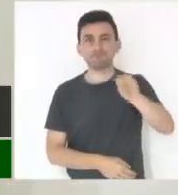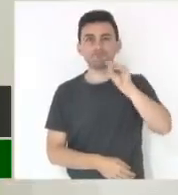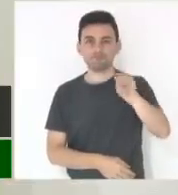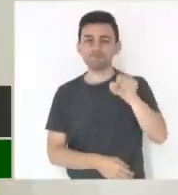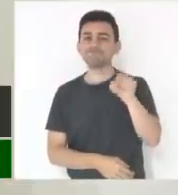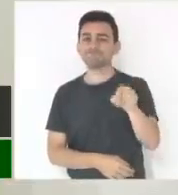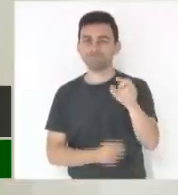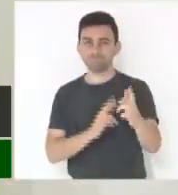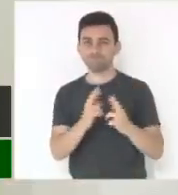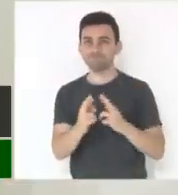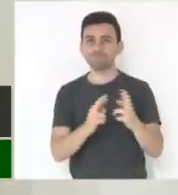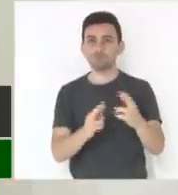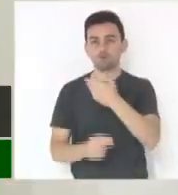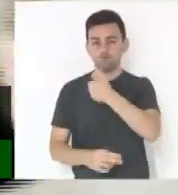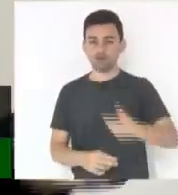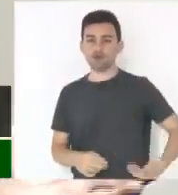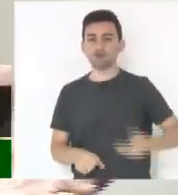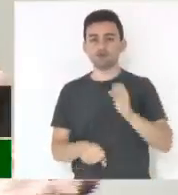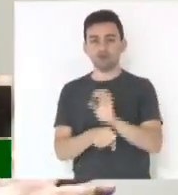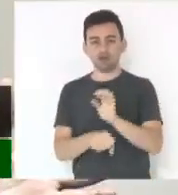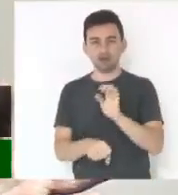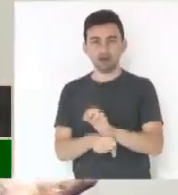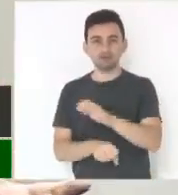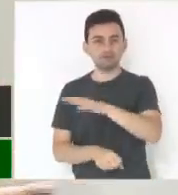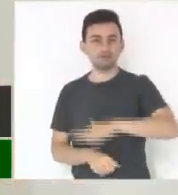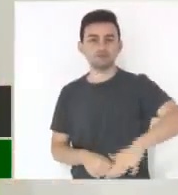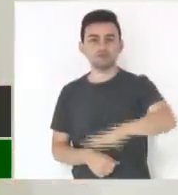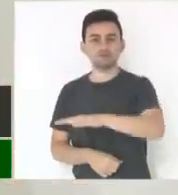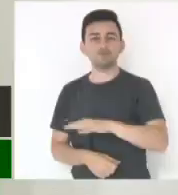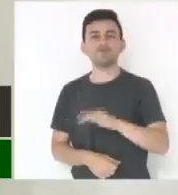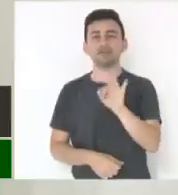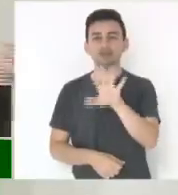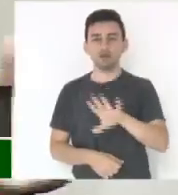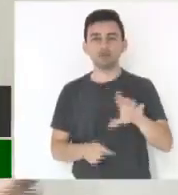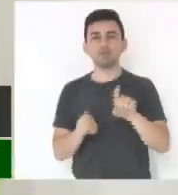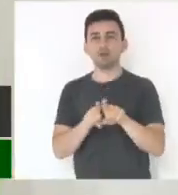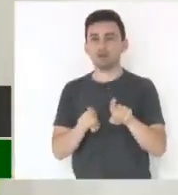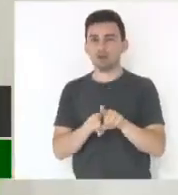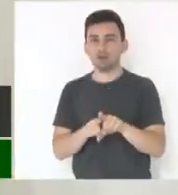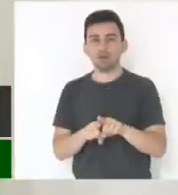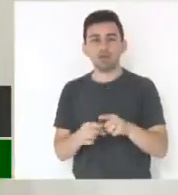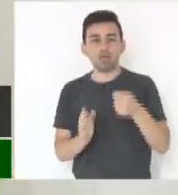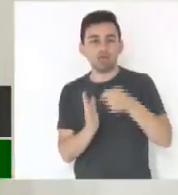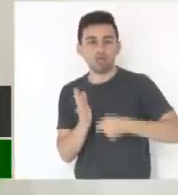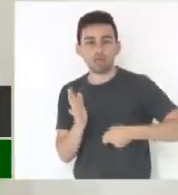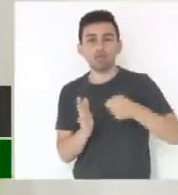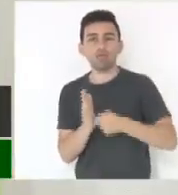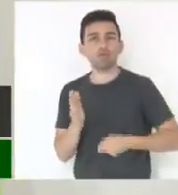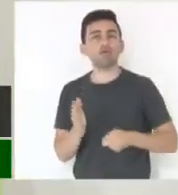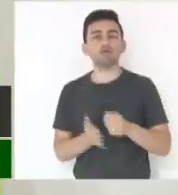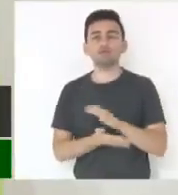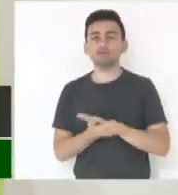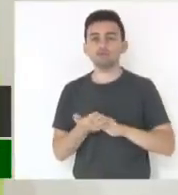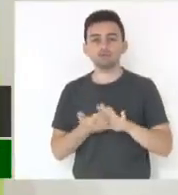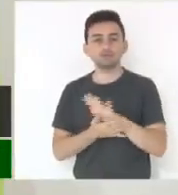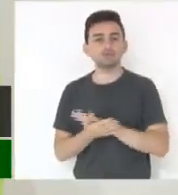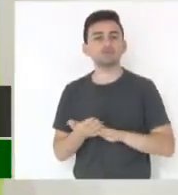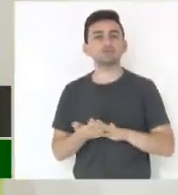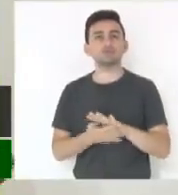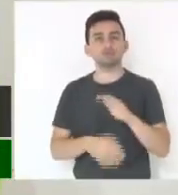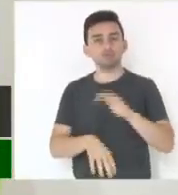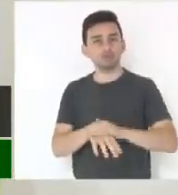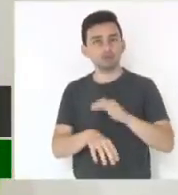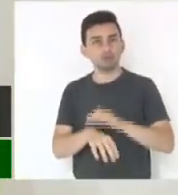do Estado, como governador, de fazer a cobrança dessas ações